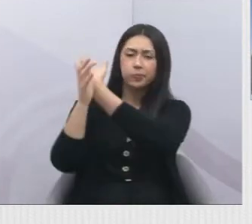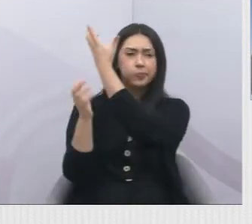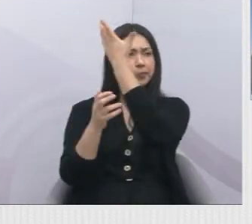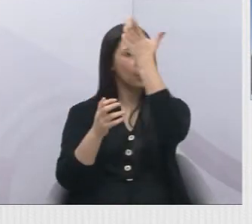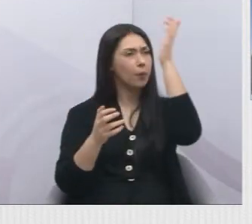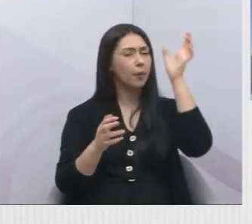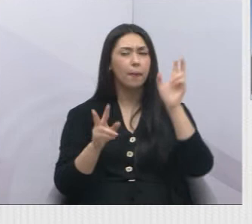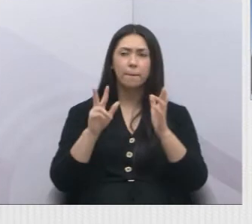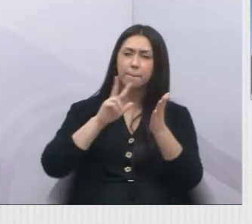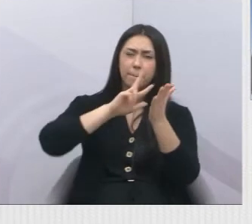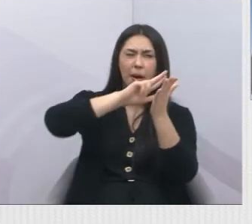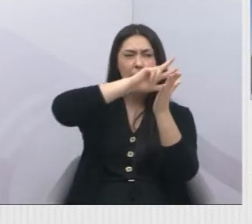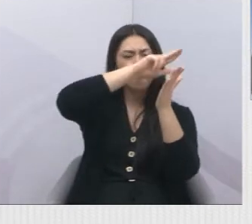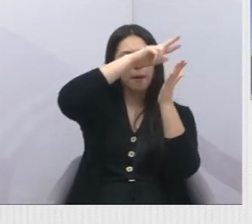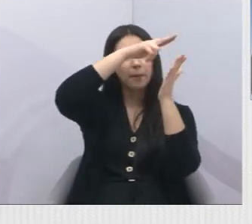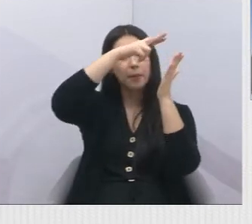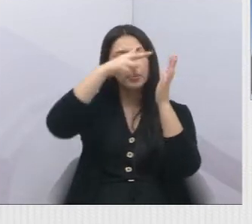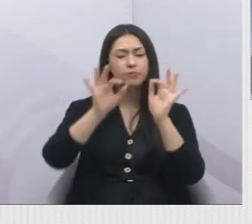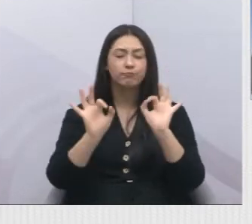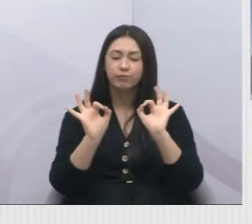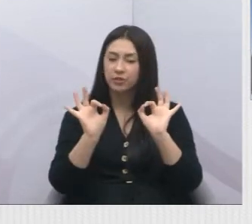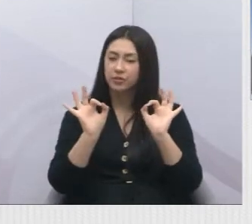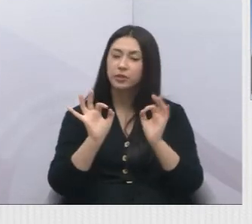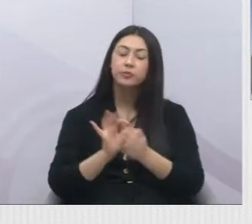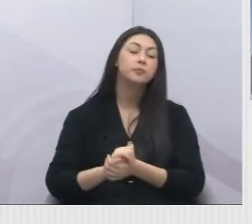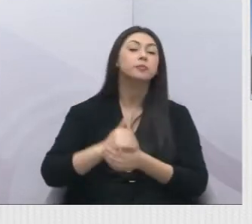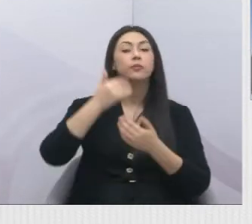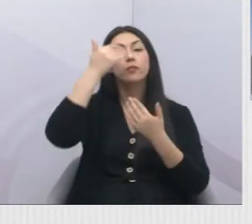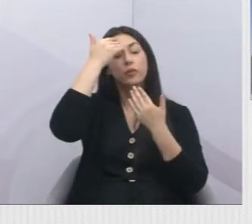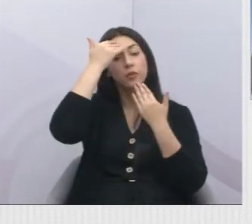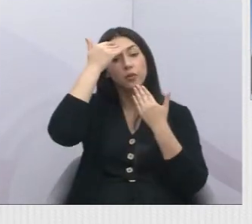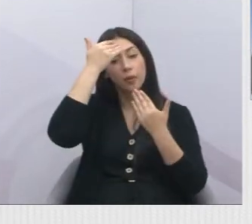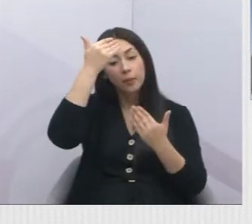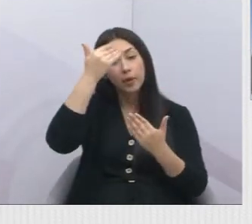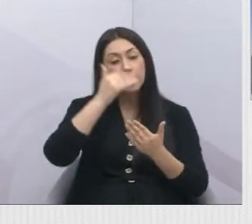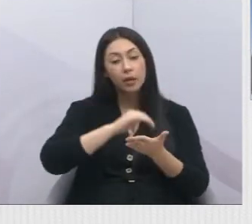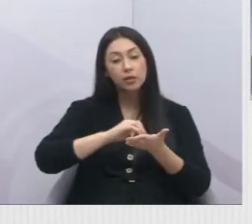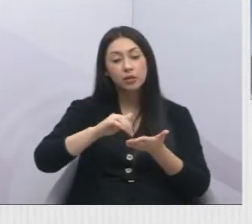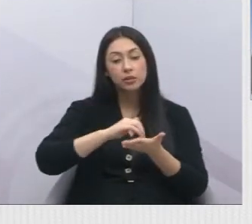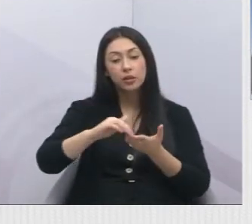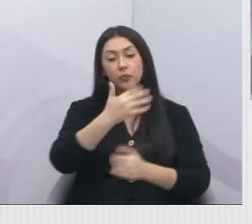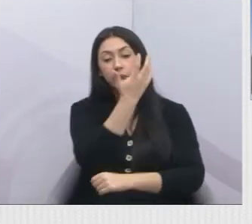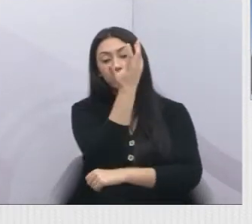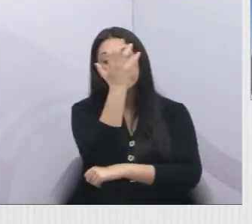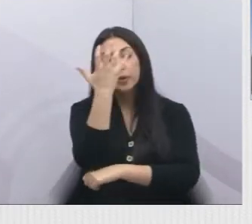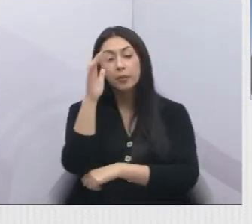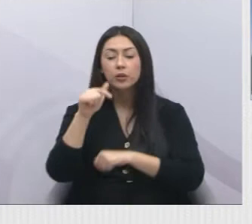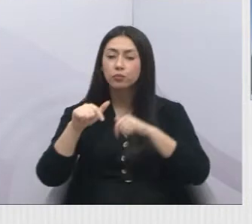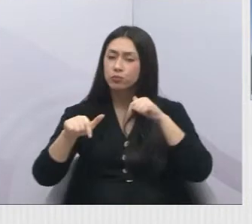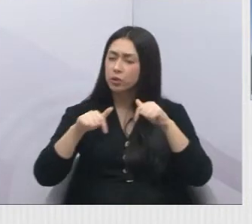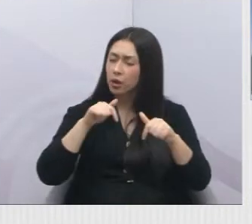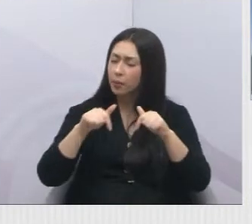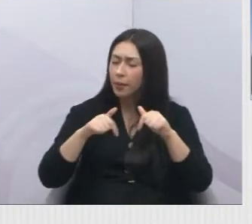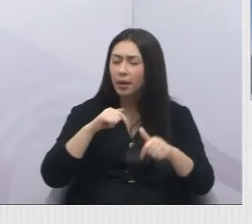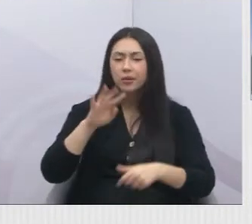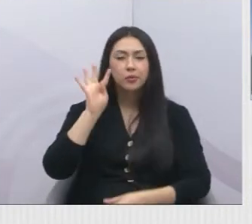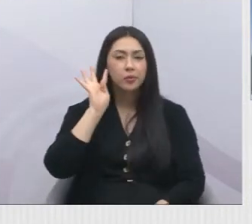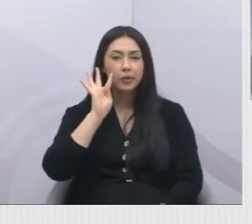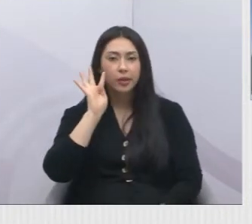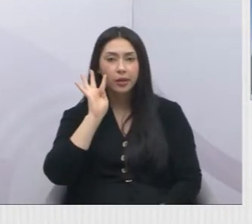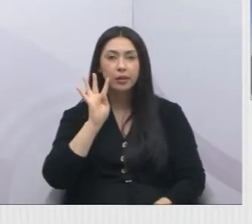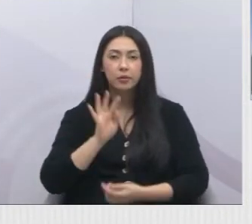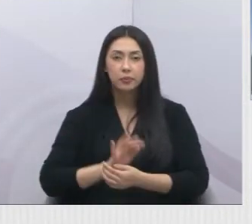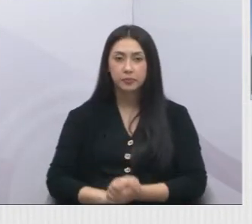bem podada, bem arrumadinha lá. Então, obrigado para o pessoal do meio ambiente que tem feito um trabalho bacana em nossa